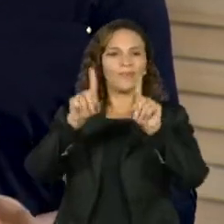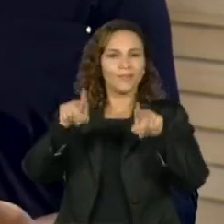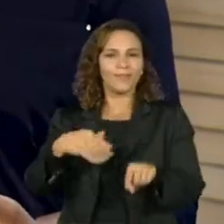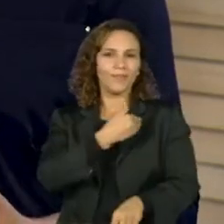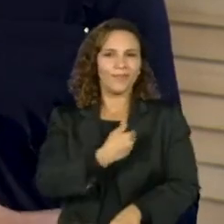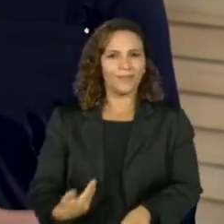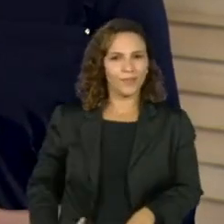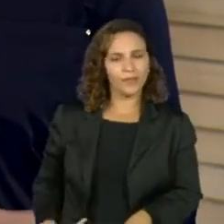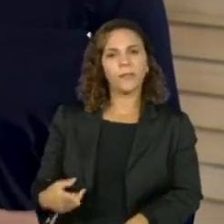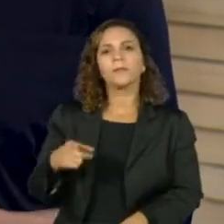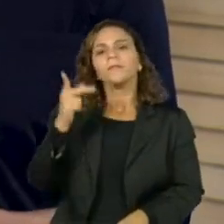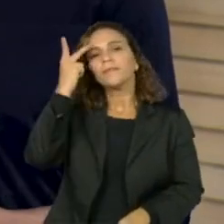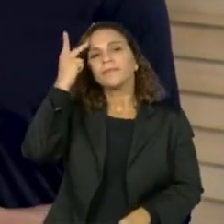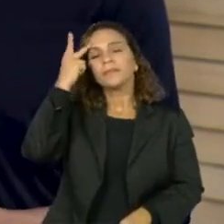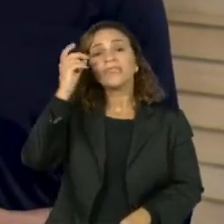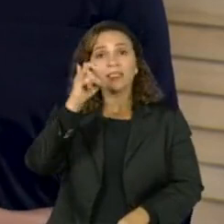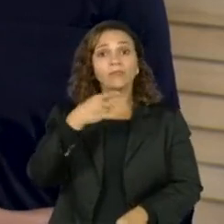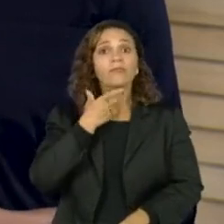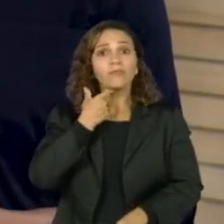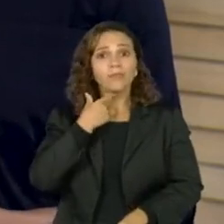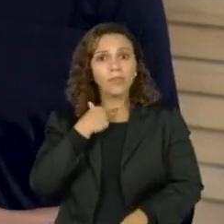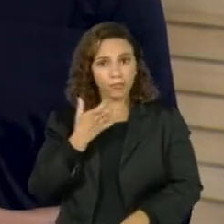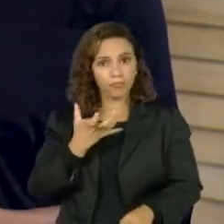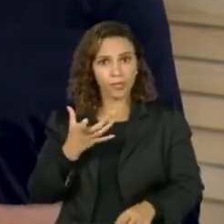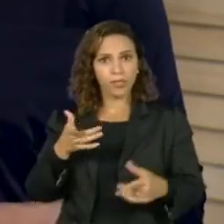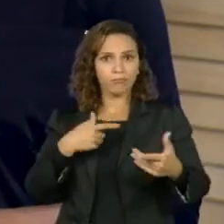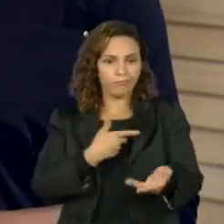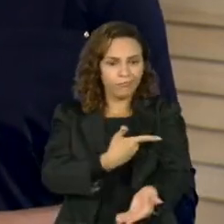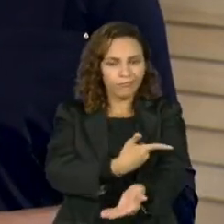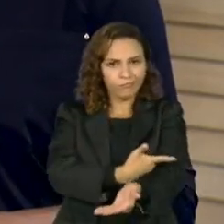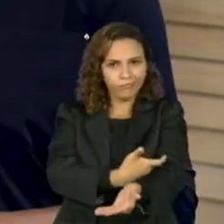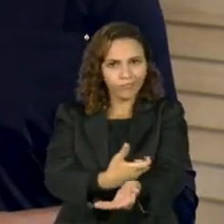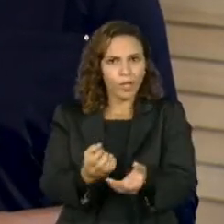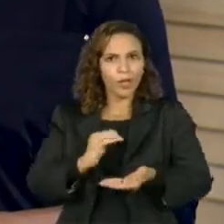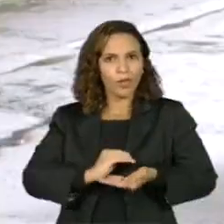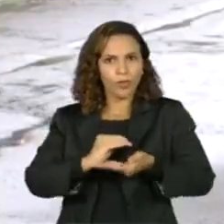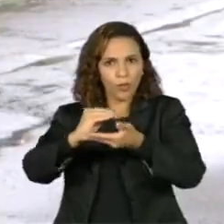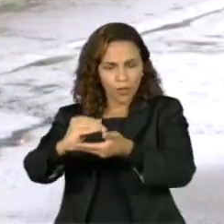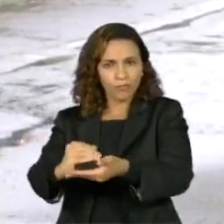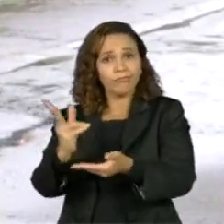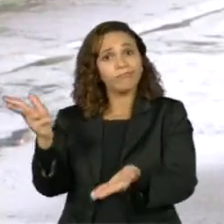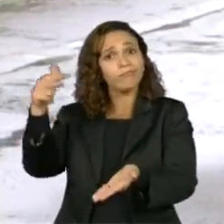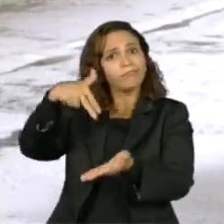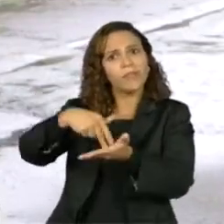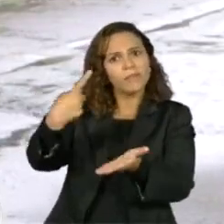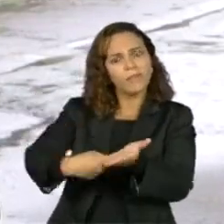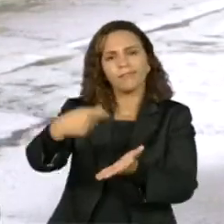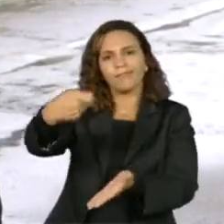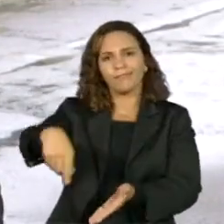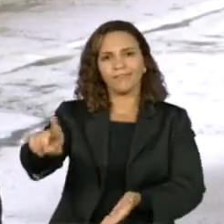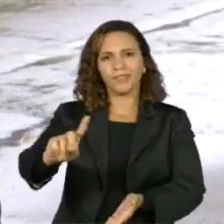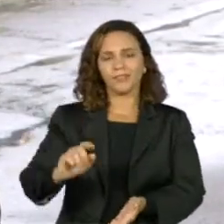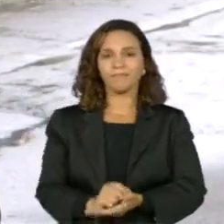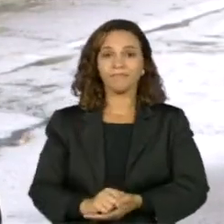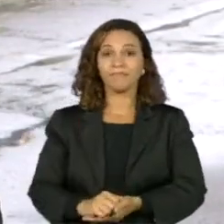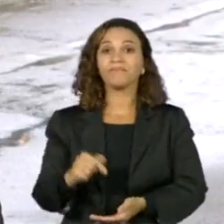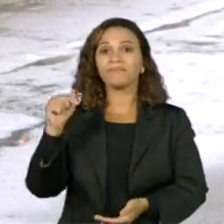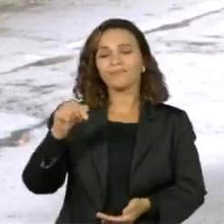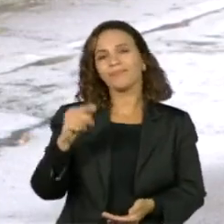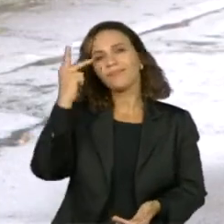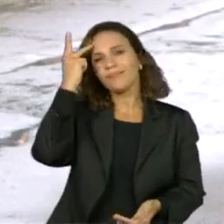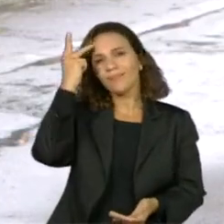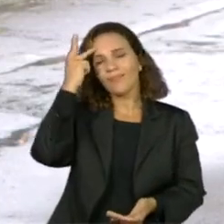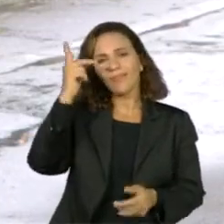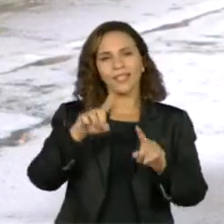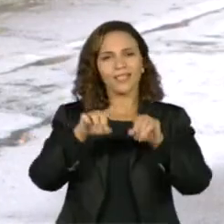quiser doar não precisa de agendamento prévio, é só comparecer ao hospital. O banco de sangue do Hospital do